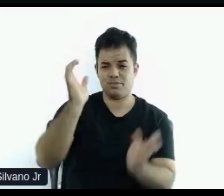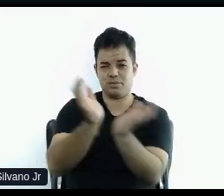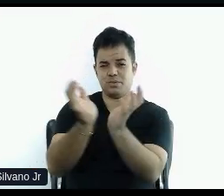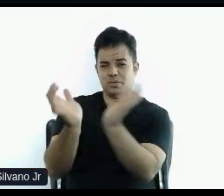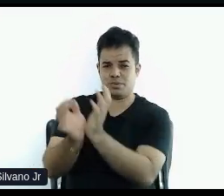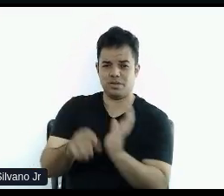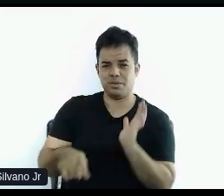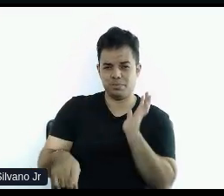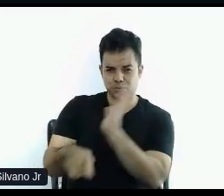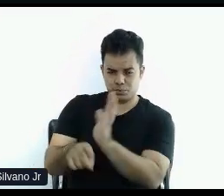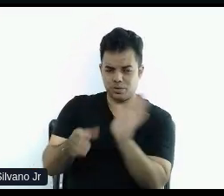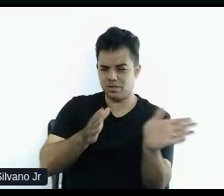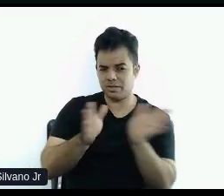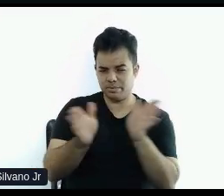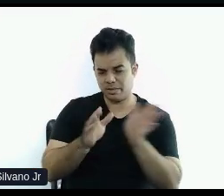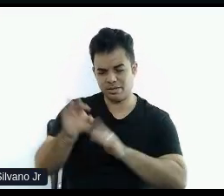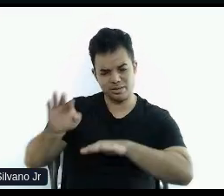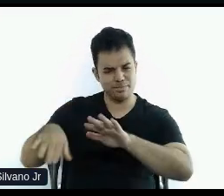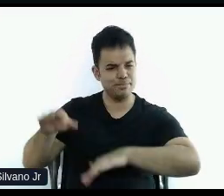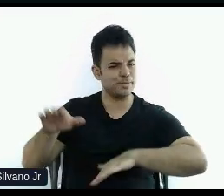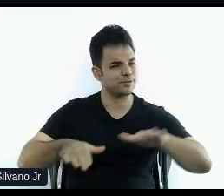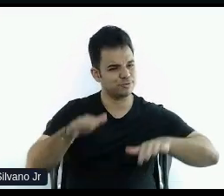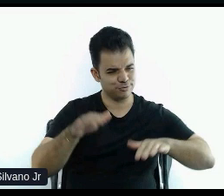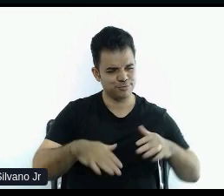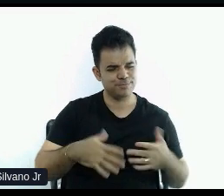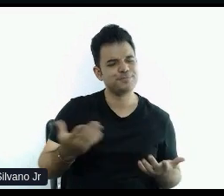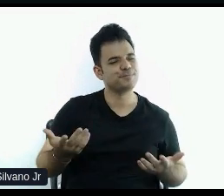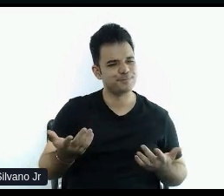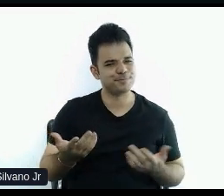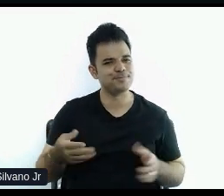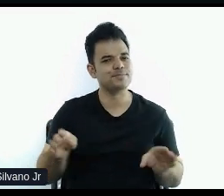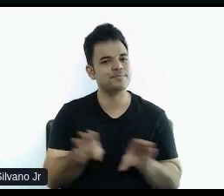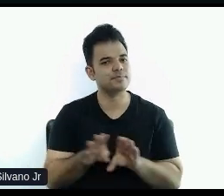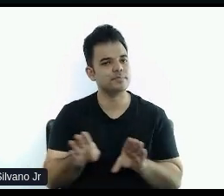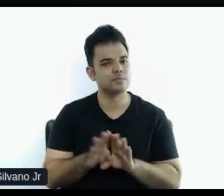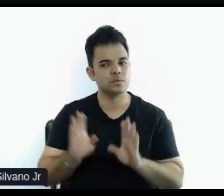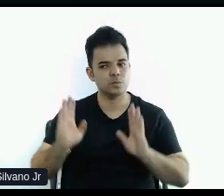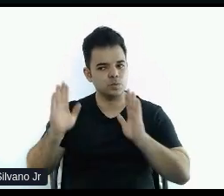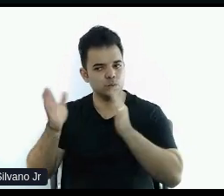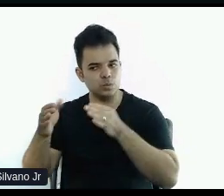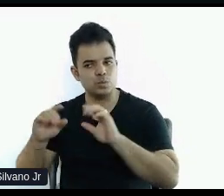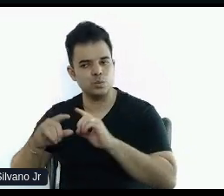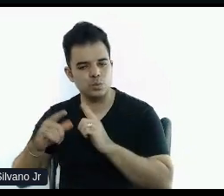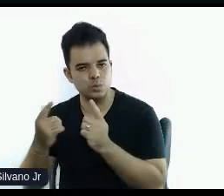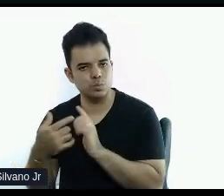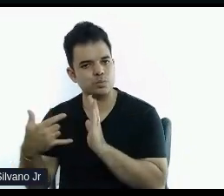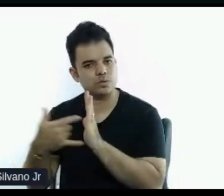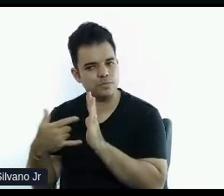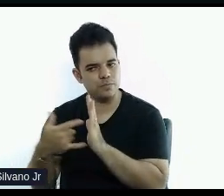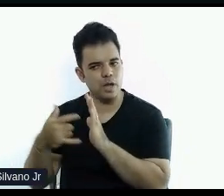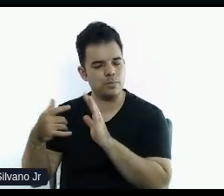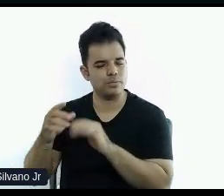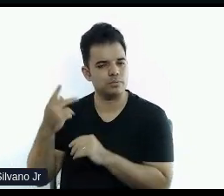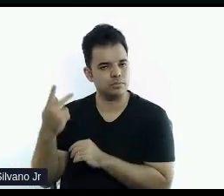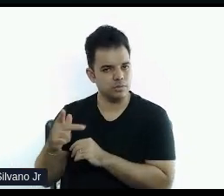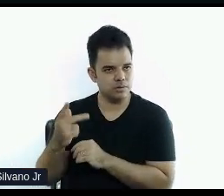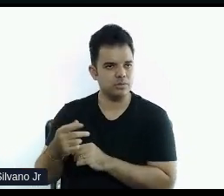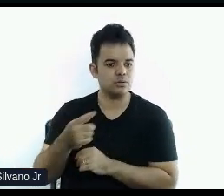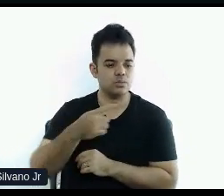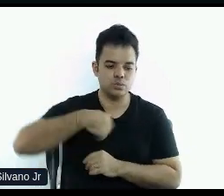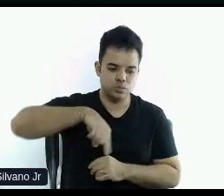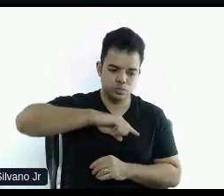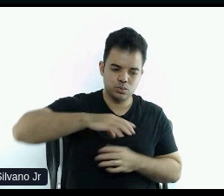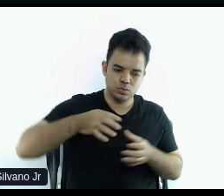esse direcionamento. É um público, a gente vai fazer para o time de desenvolvimento, a gente está fazendo para nós mesmos